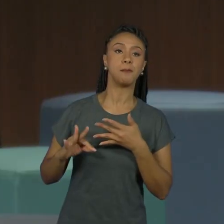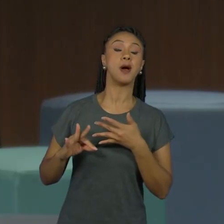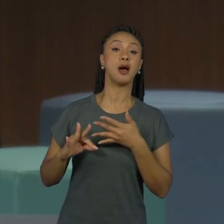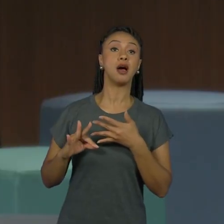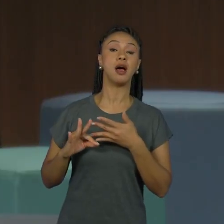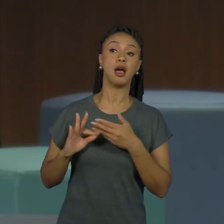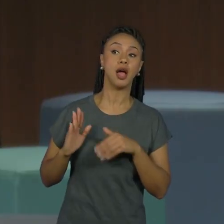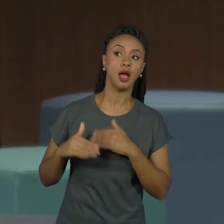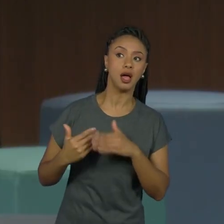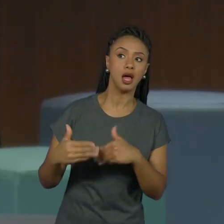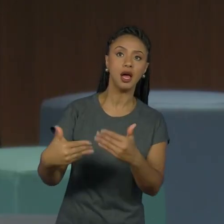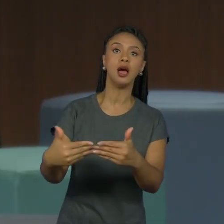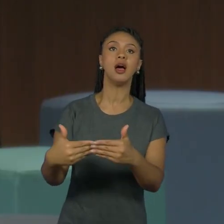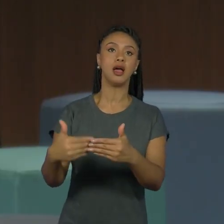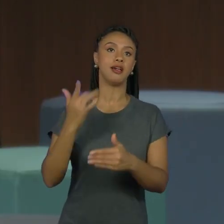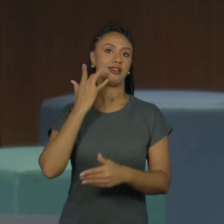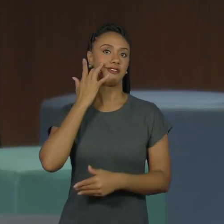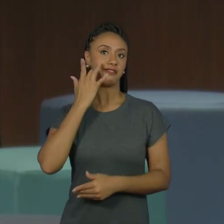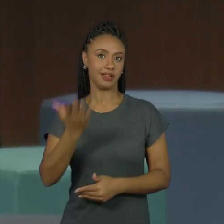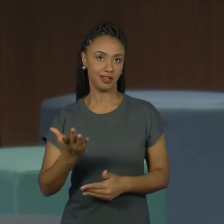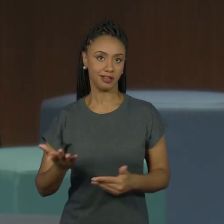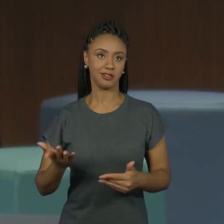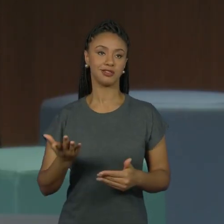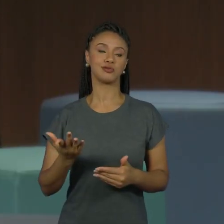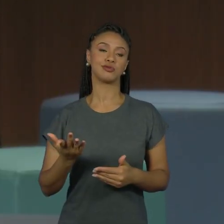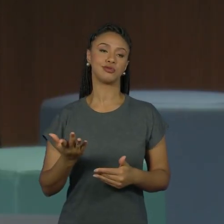definidos. Isso facilita na hora da